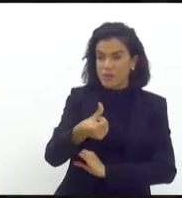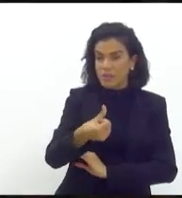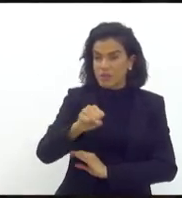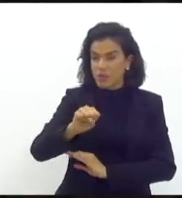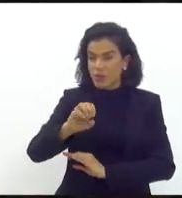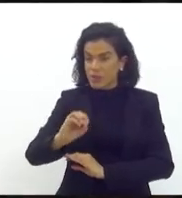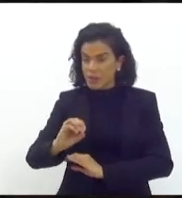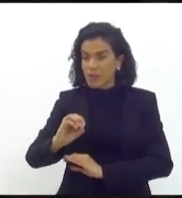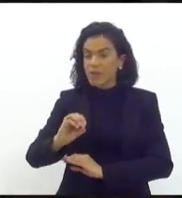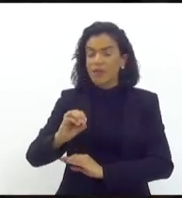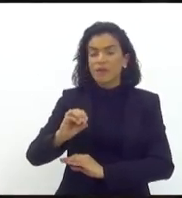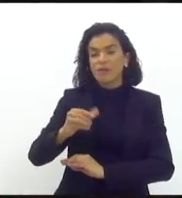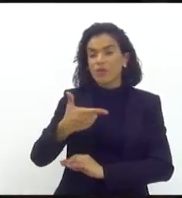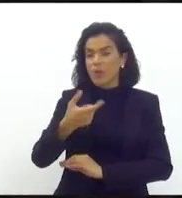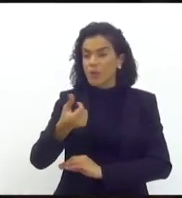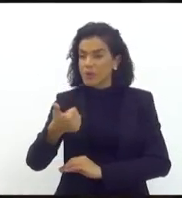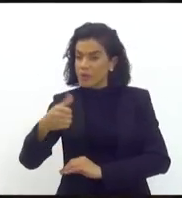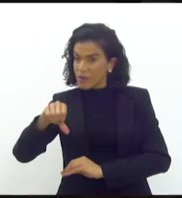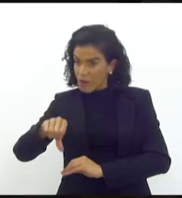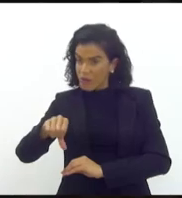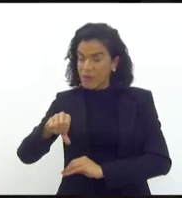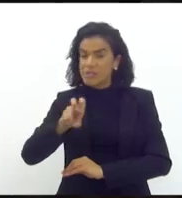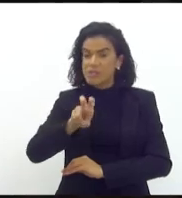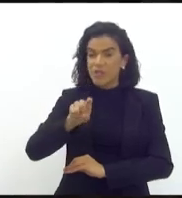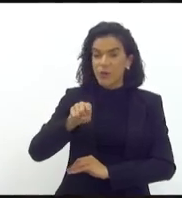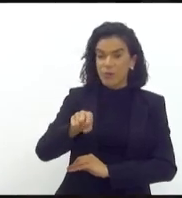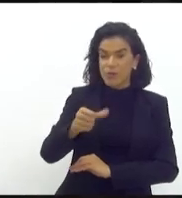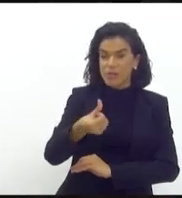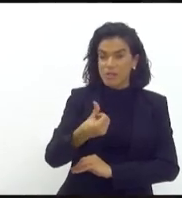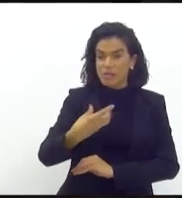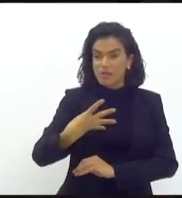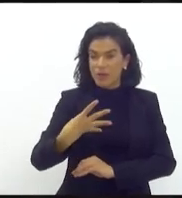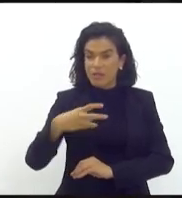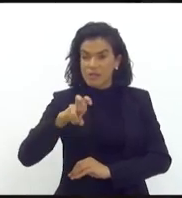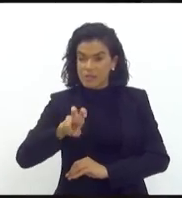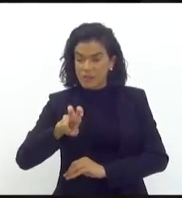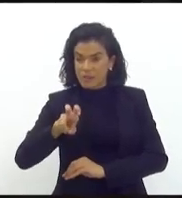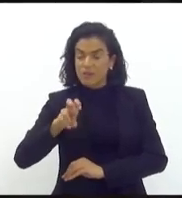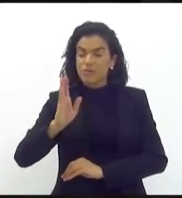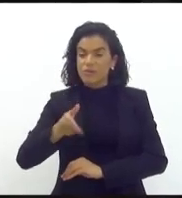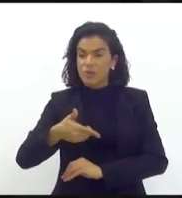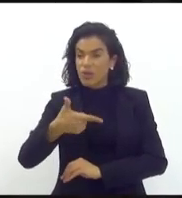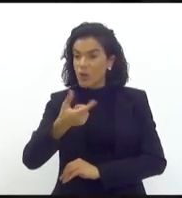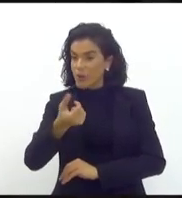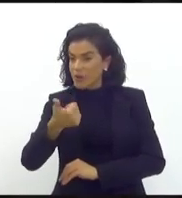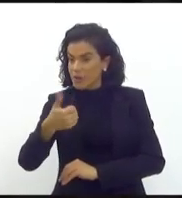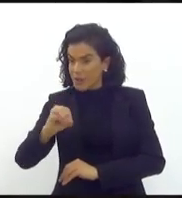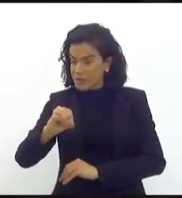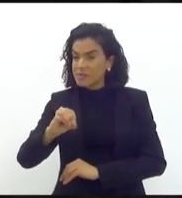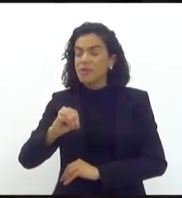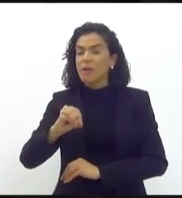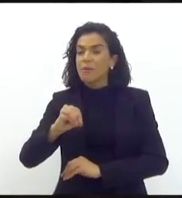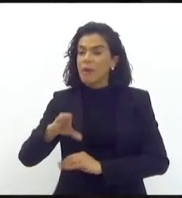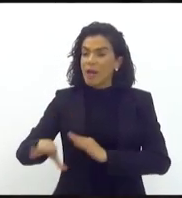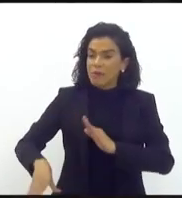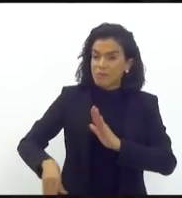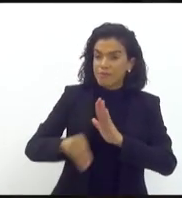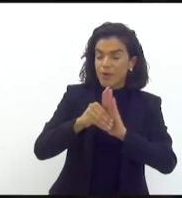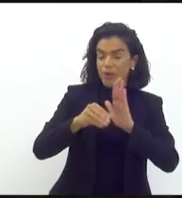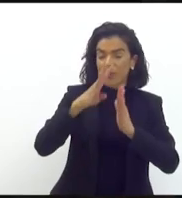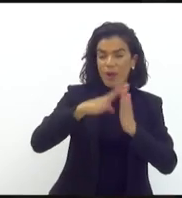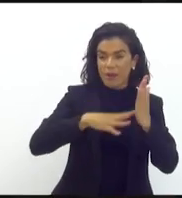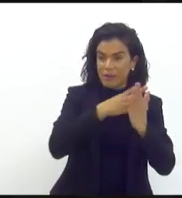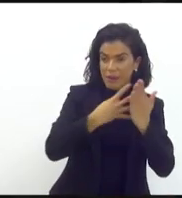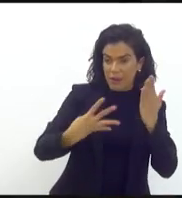de dezembro de 19 e a lei 5.645 de 6 de janeiro de 2010 para instituir no calendário